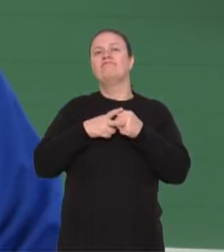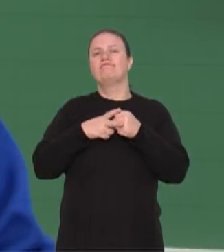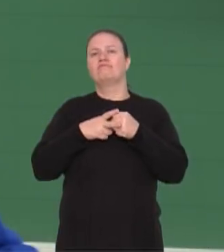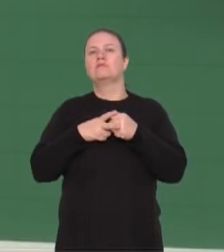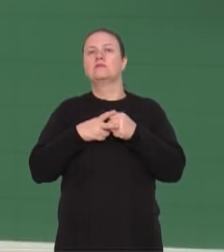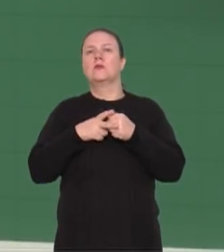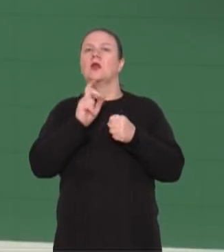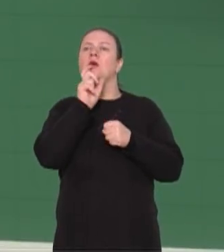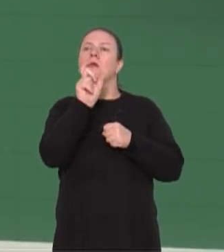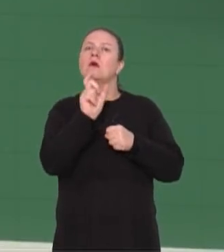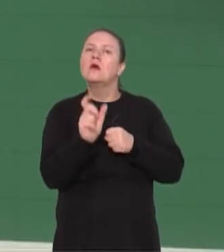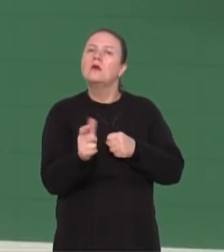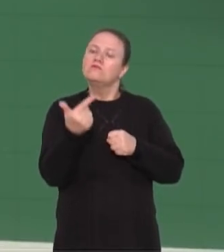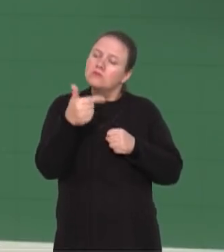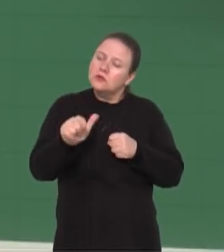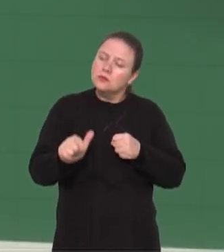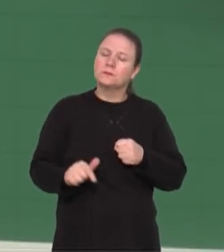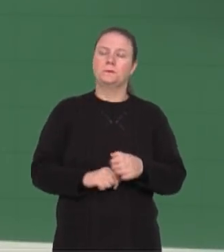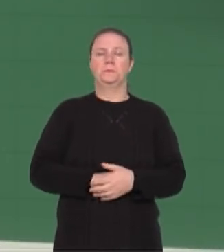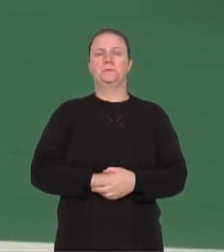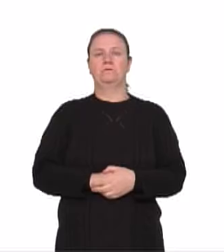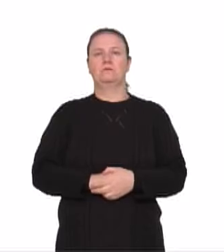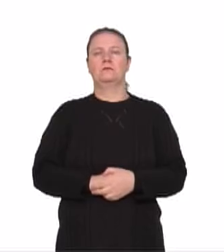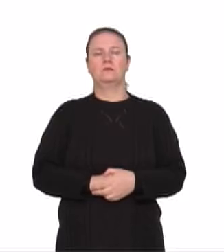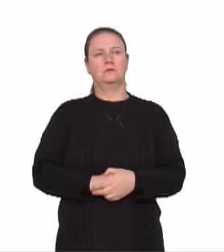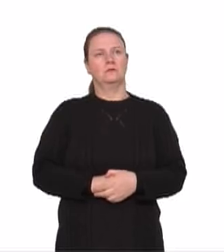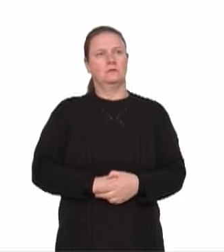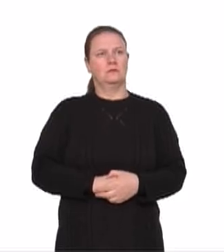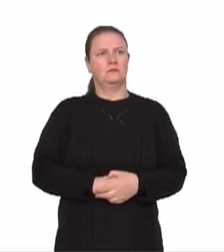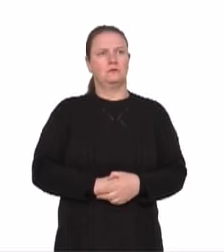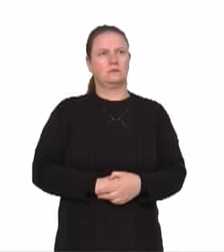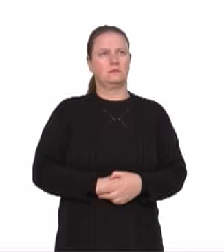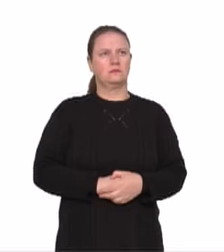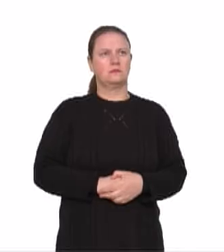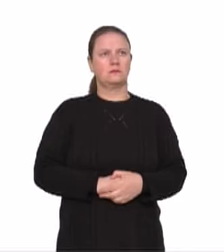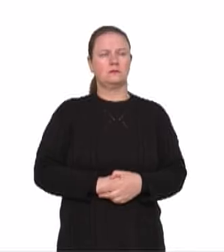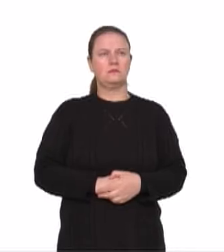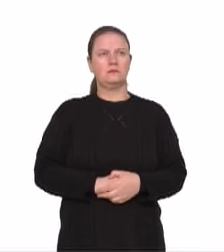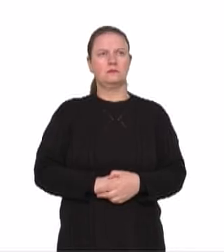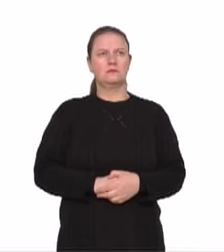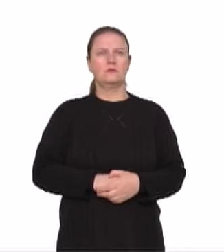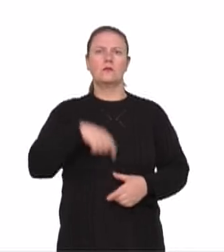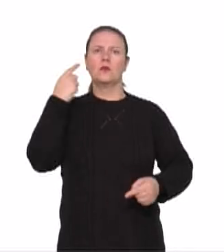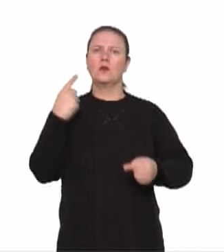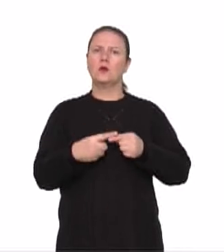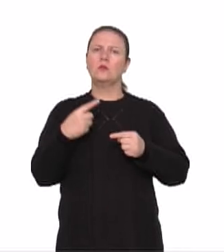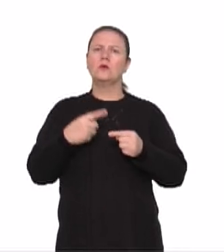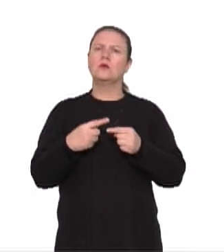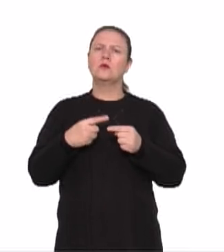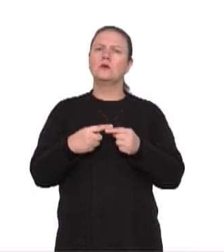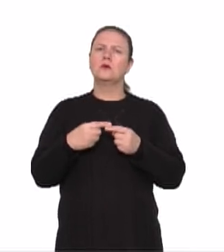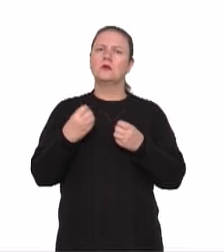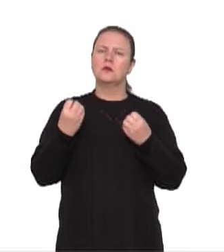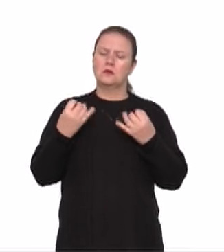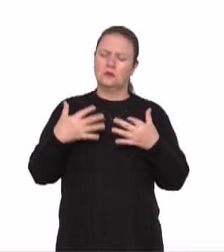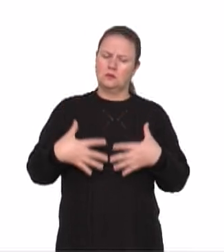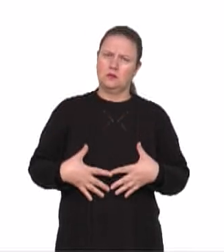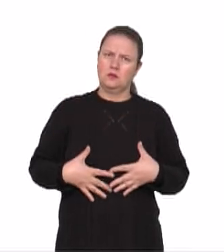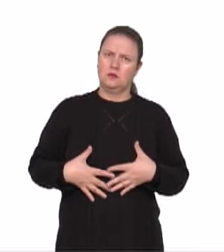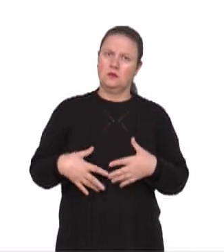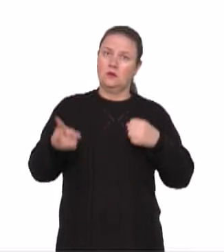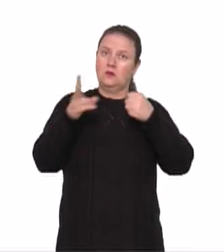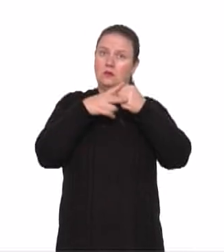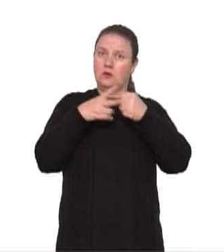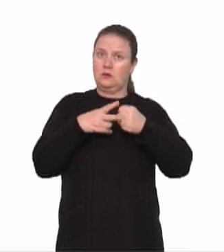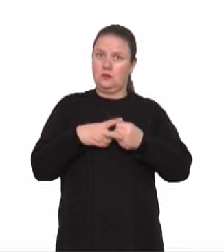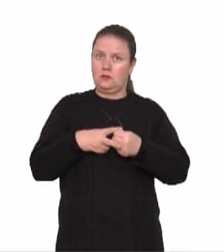palavras repetidas numa produção textual, certo? Então, por que, que eu estou ensinando esses verbos de enunciação? Porque agora nós